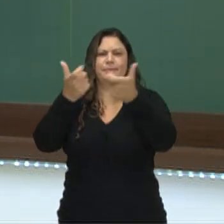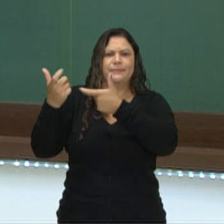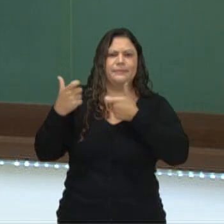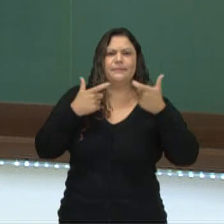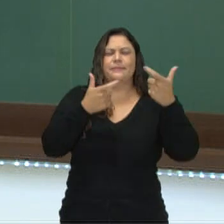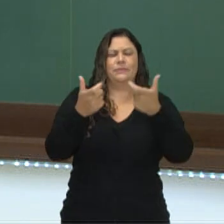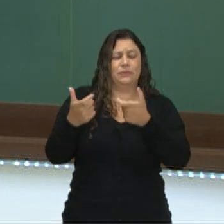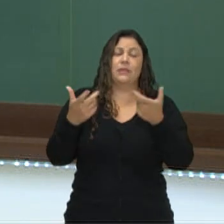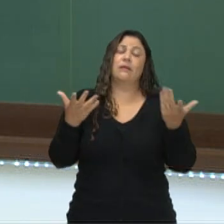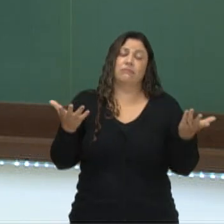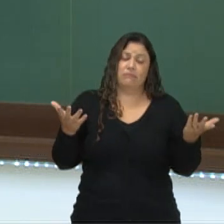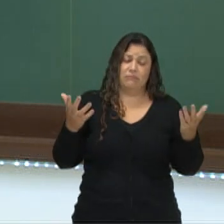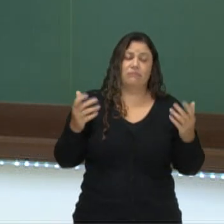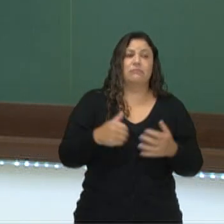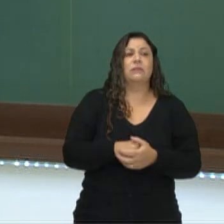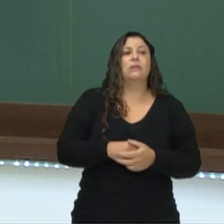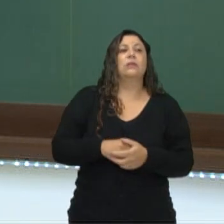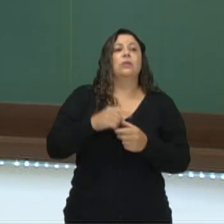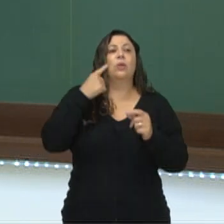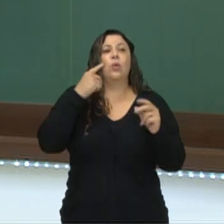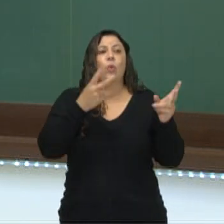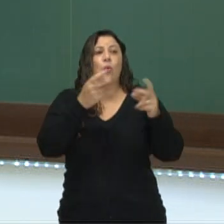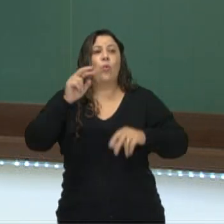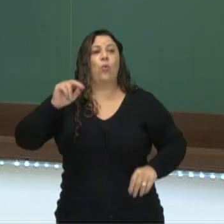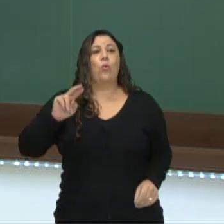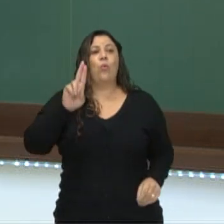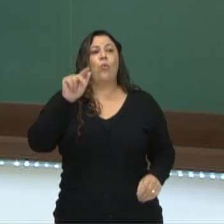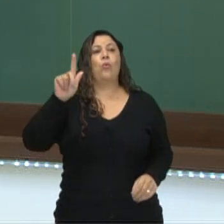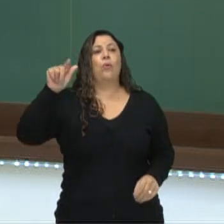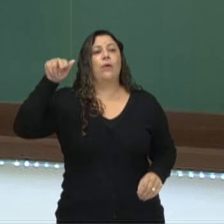É a região de Ruanda, ali em Kigali.